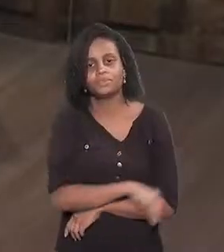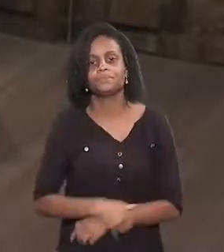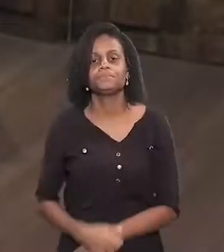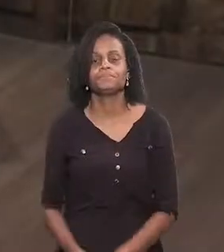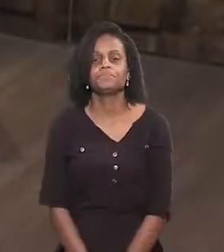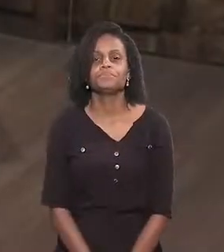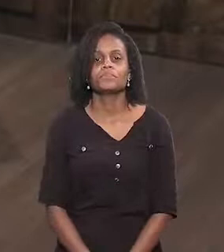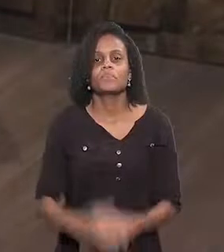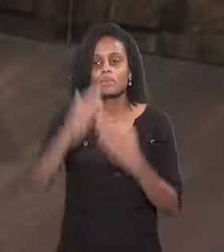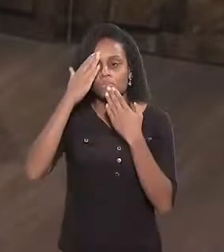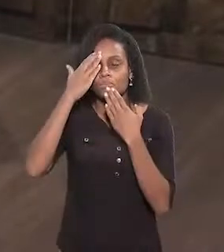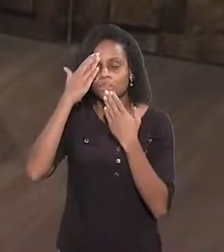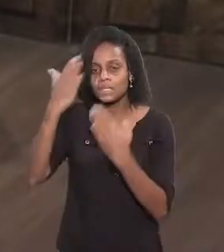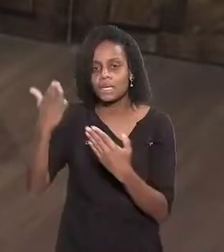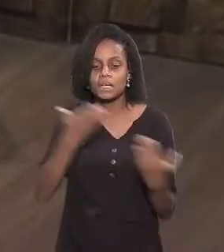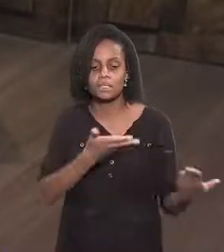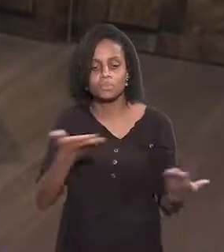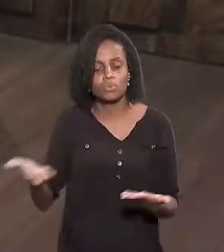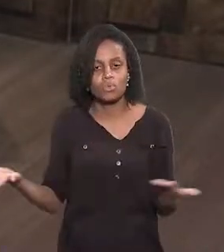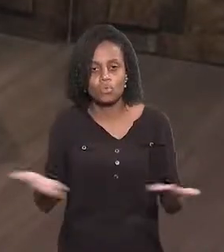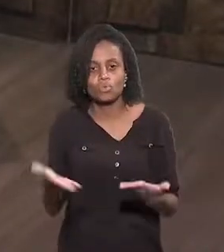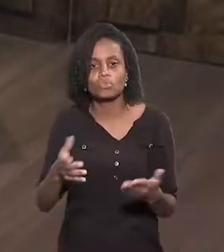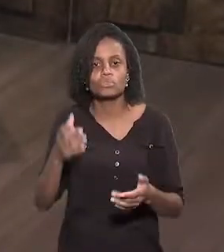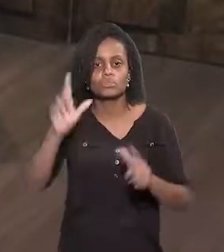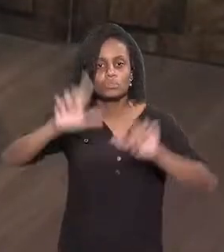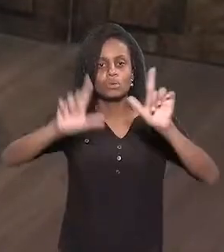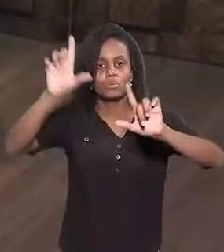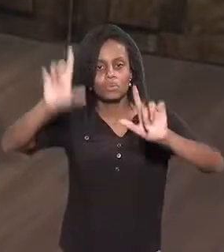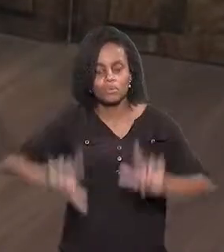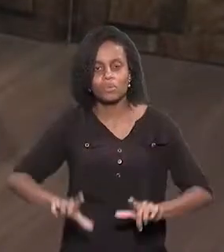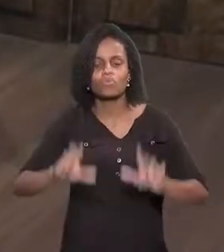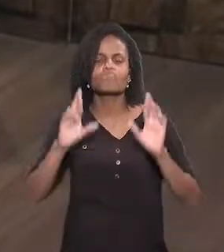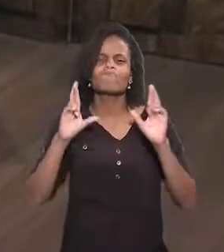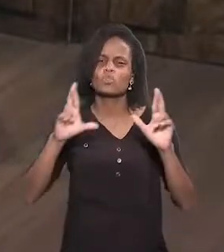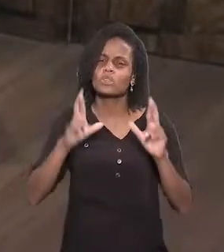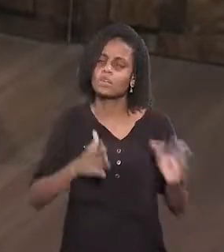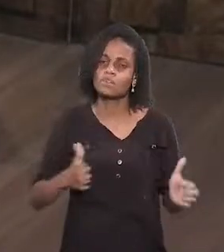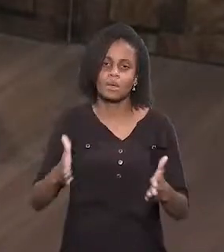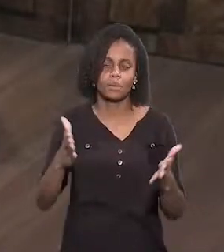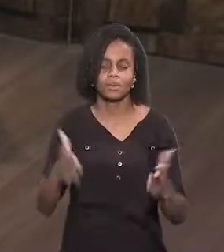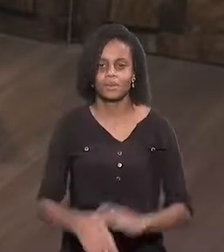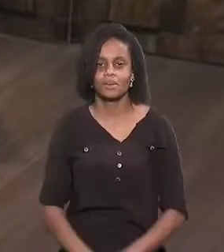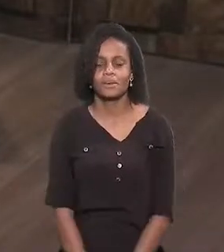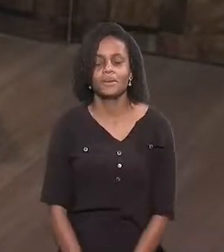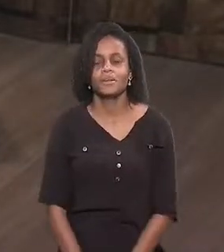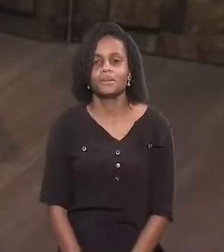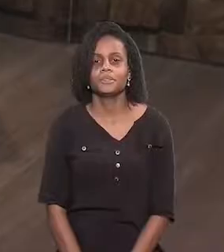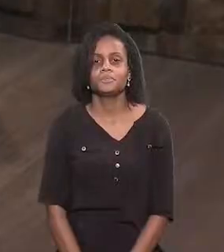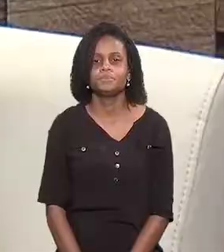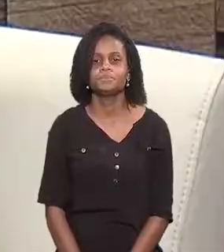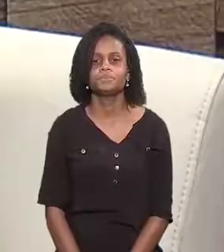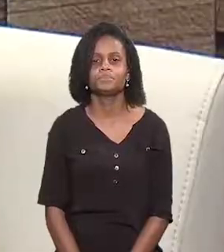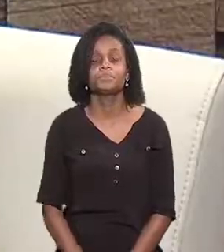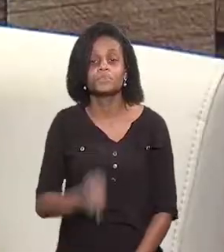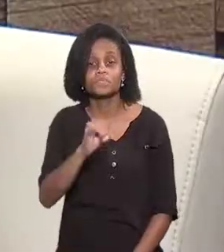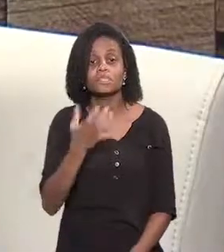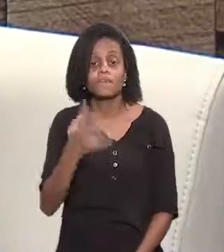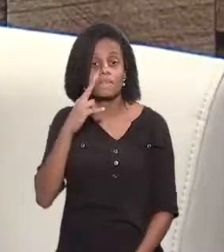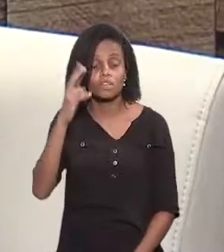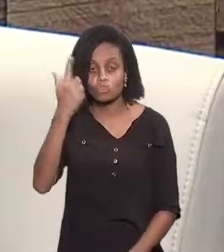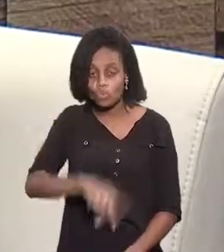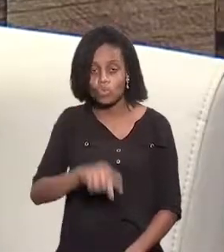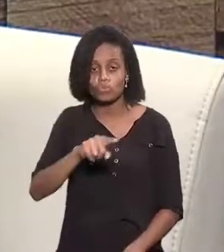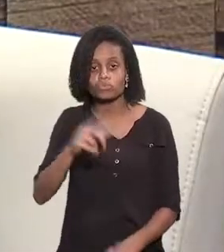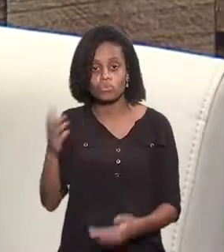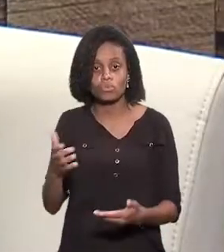Renan, muito obrigada pela sua participação no perfil e sucesso na sua caminhada. Valeu, obrigado. Se você quiser rever